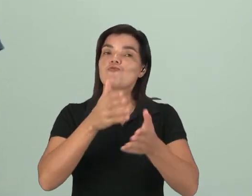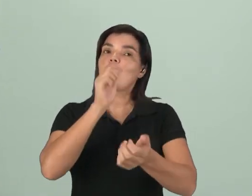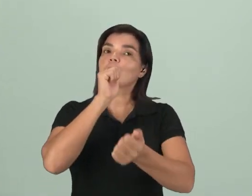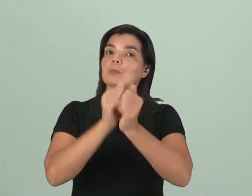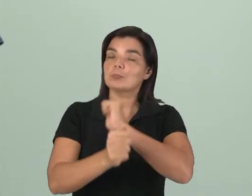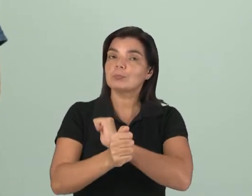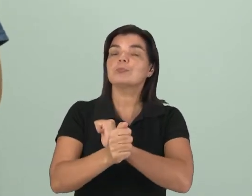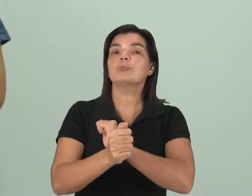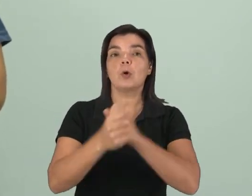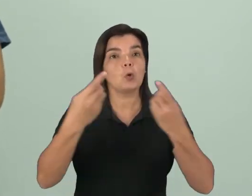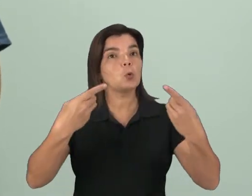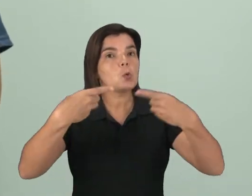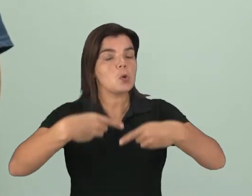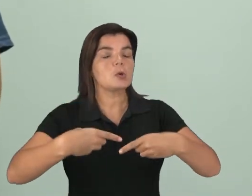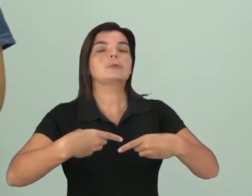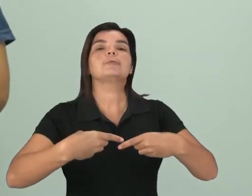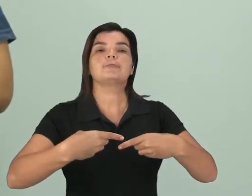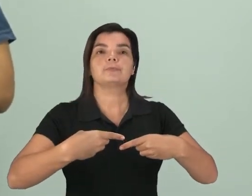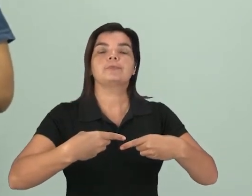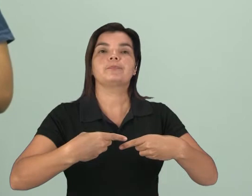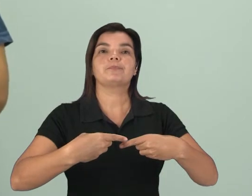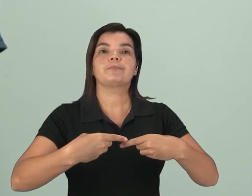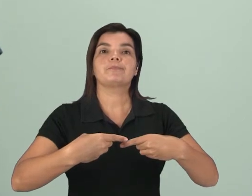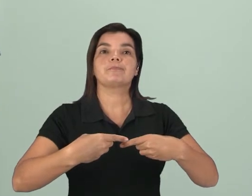de rendimento ele é de uma forma mais